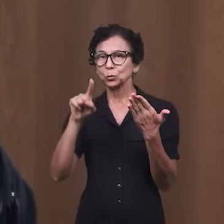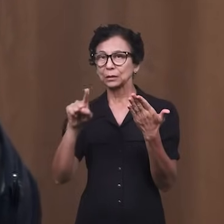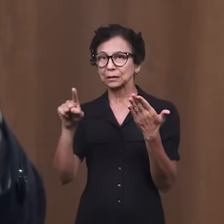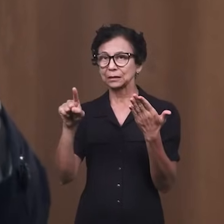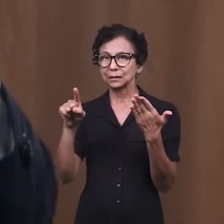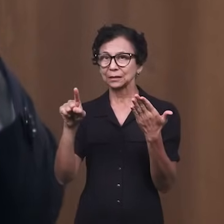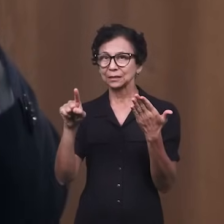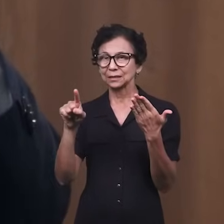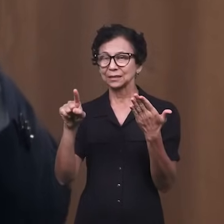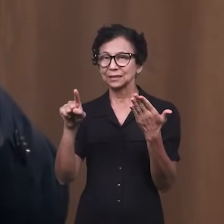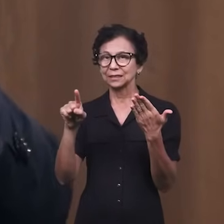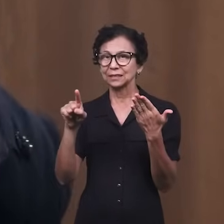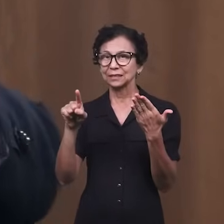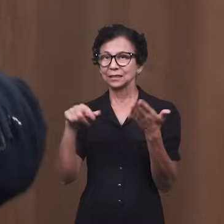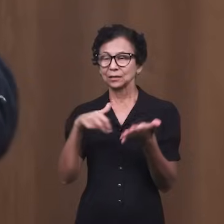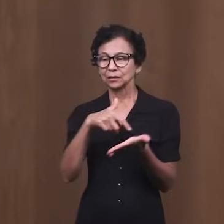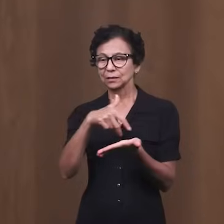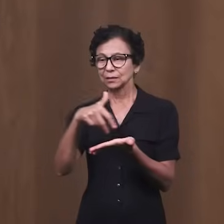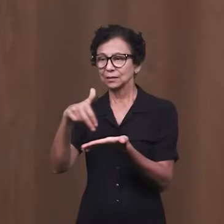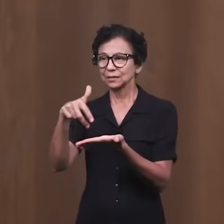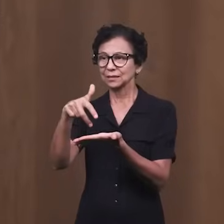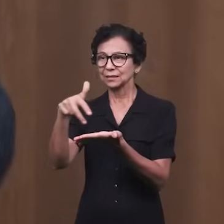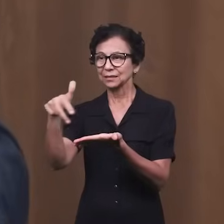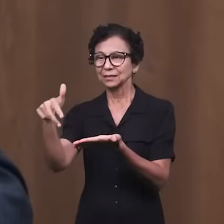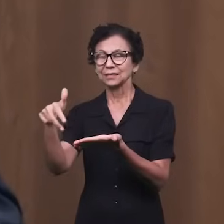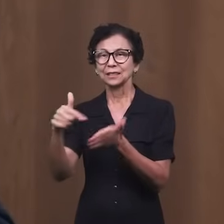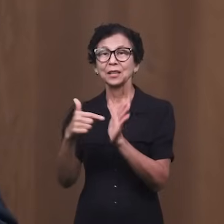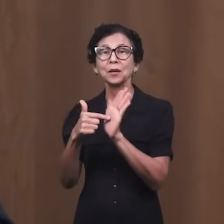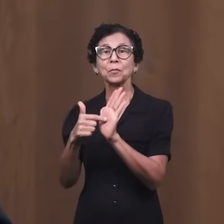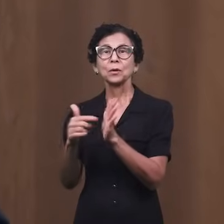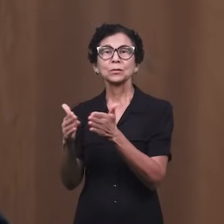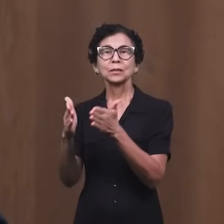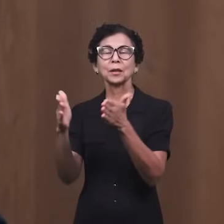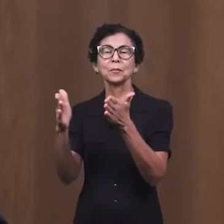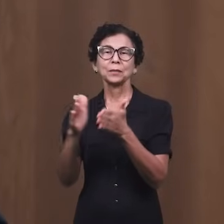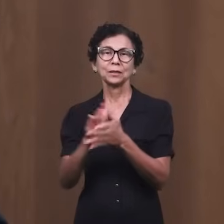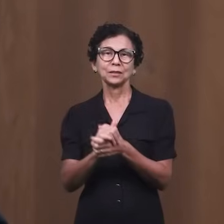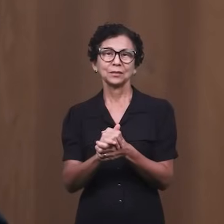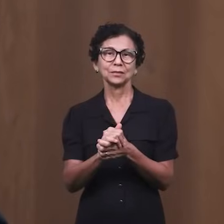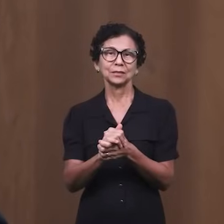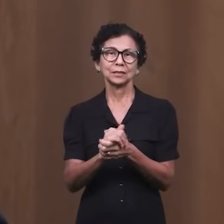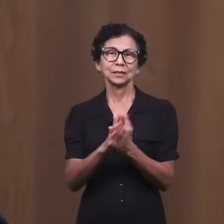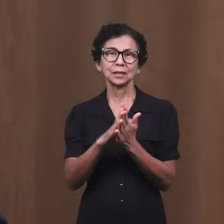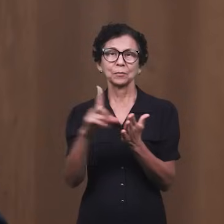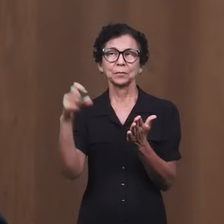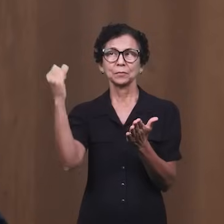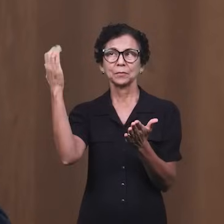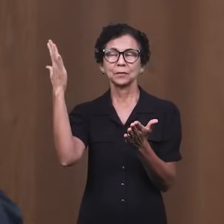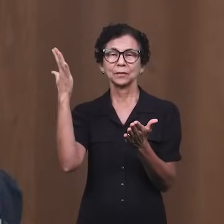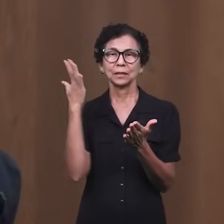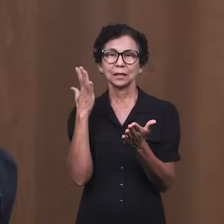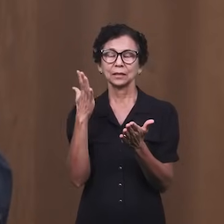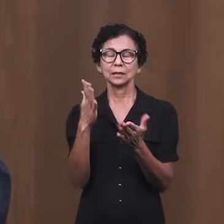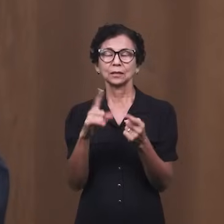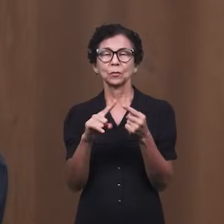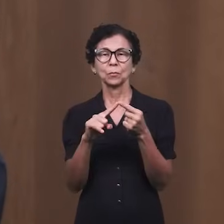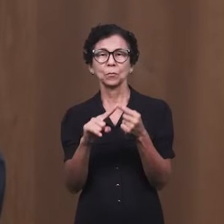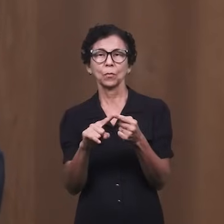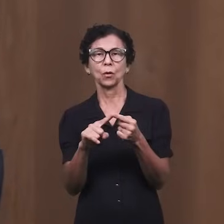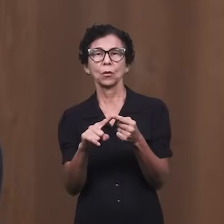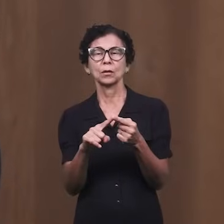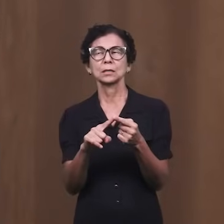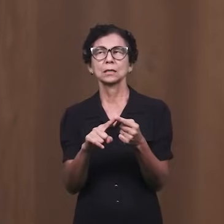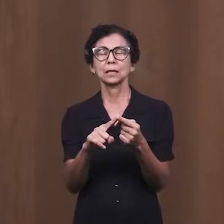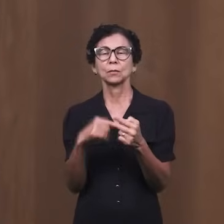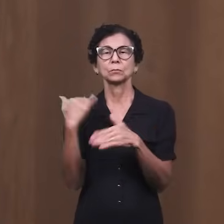meu caminho o caminho Por onde você vai avançar Então mostra eh um posicionamento estático e